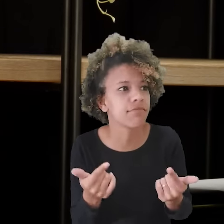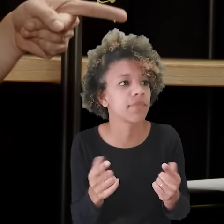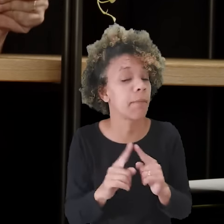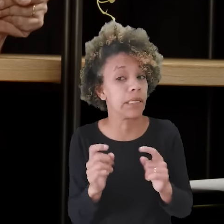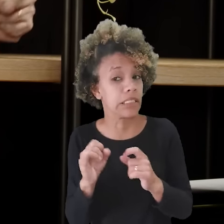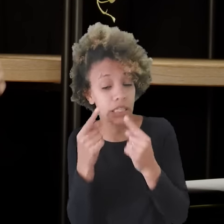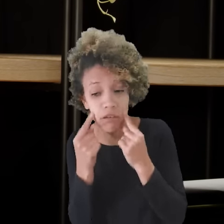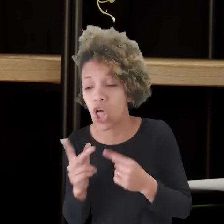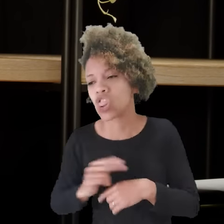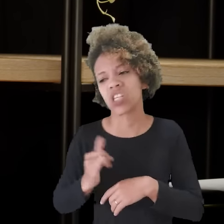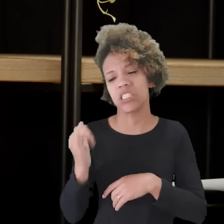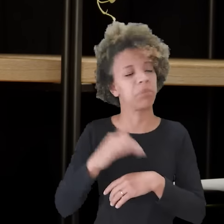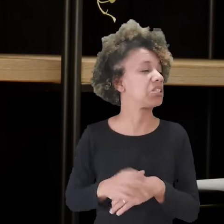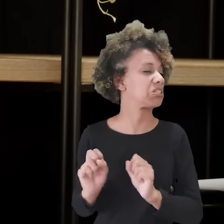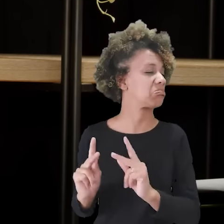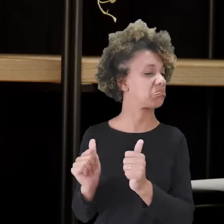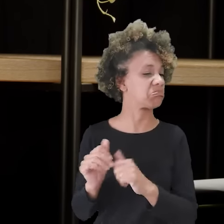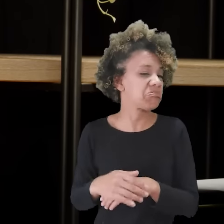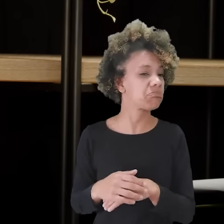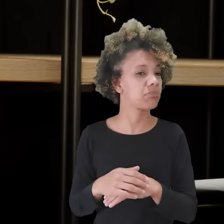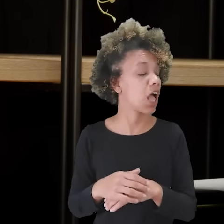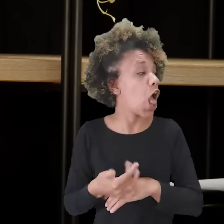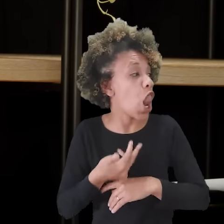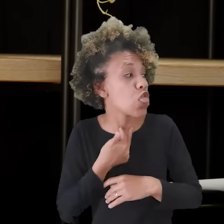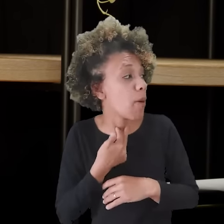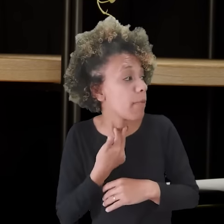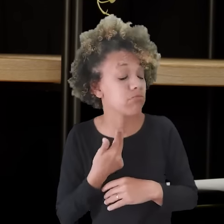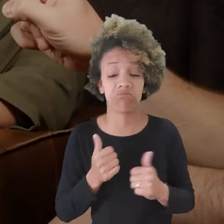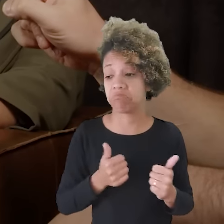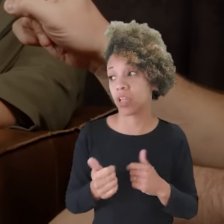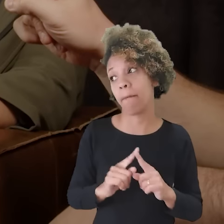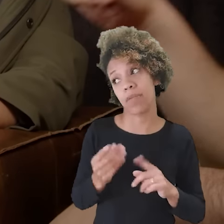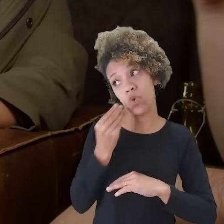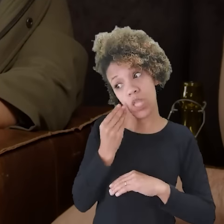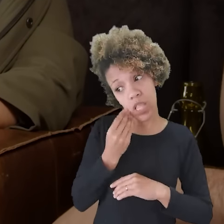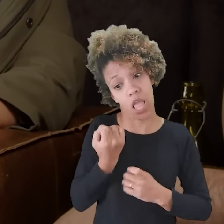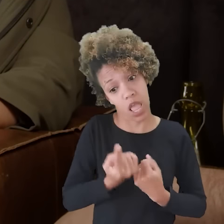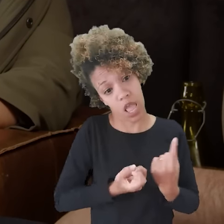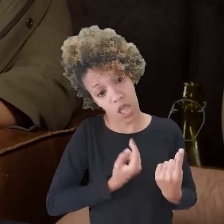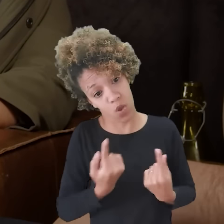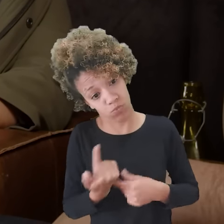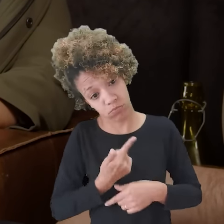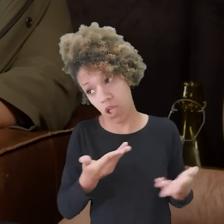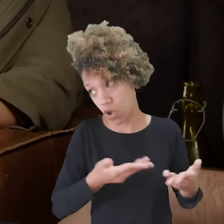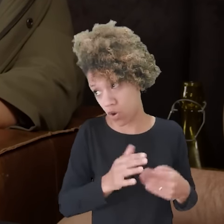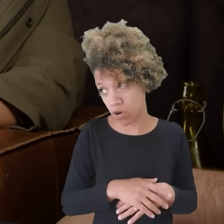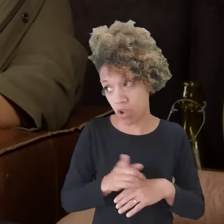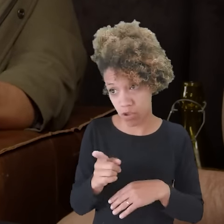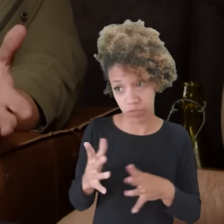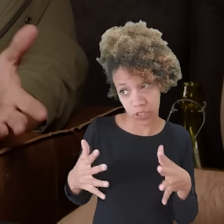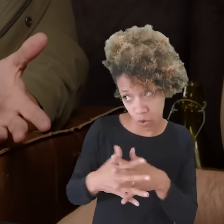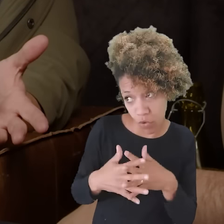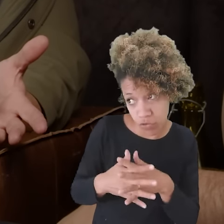se divertindo Agora se ele tá chorando aí ele tá na merda tá tudo bem ele não pode estar se divertindo porque eu tentei falar para algum algum alguns comediantes agora